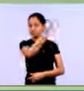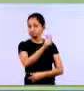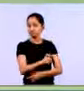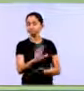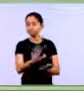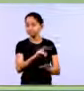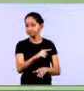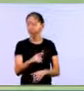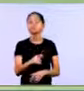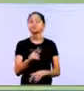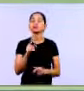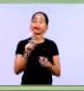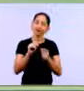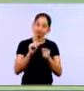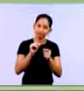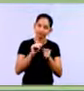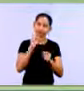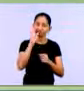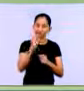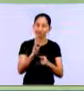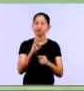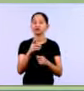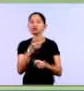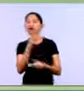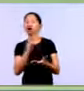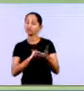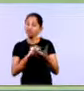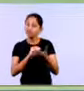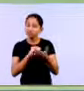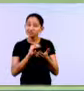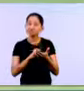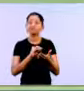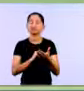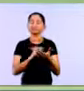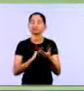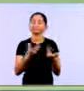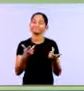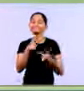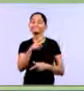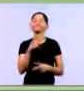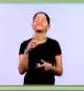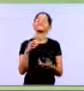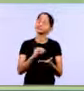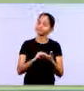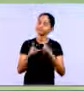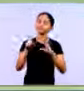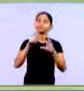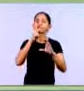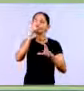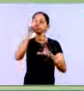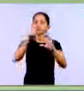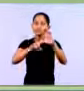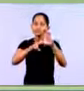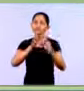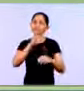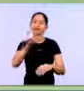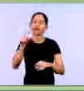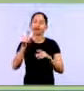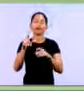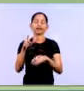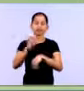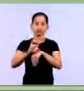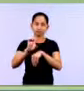Houve a instituição do crédito tributário. Então, portanto, há uma dívida ativa do sujeito.